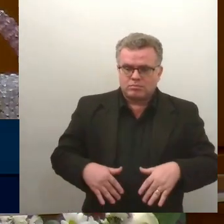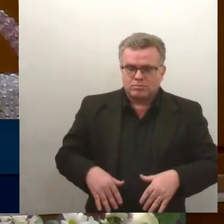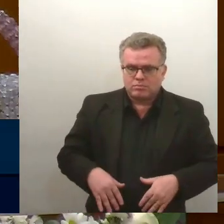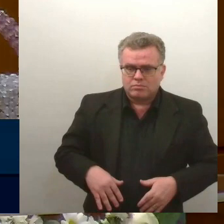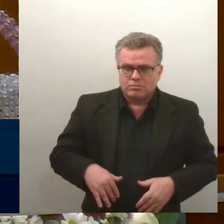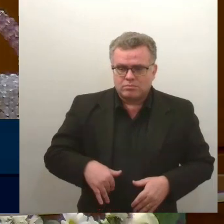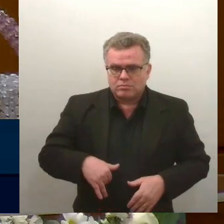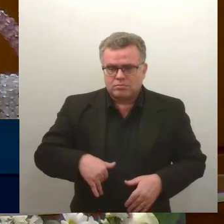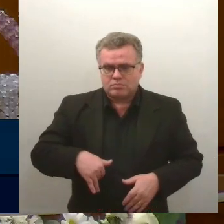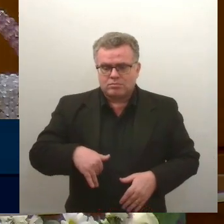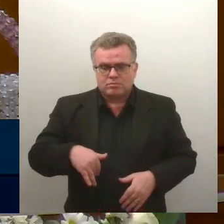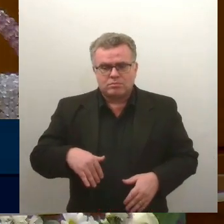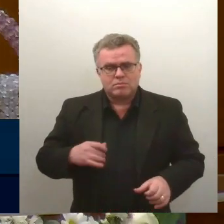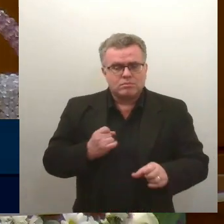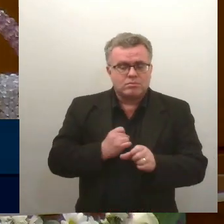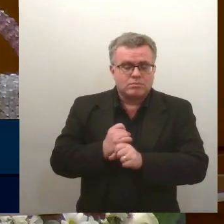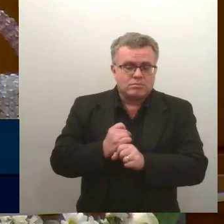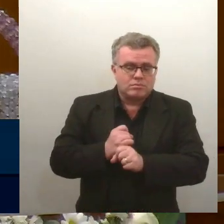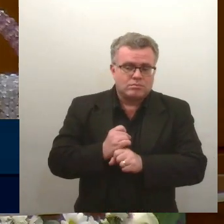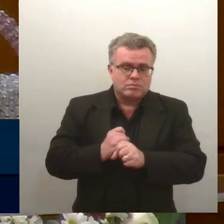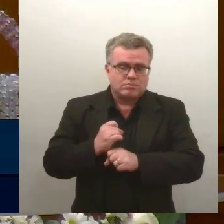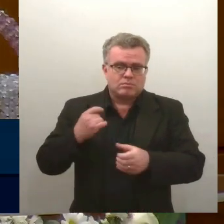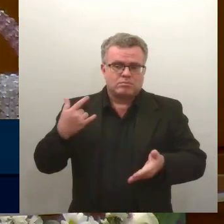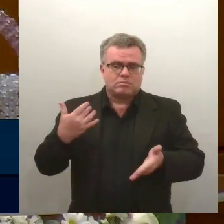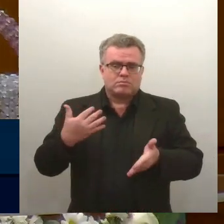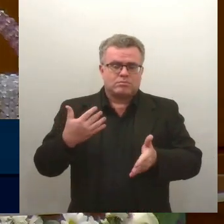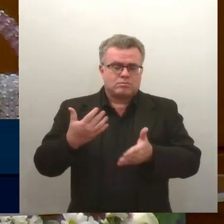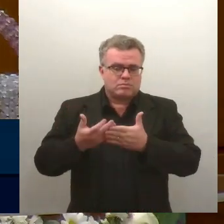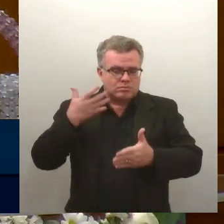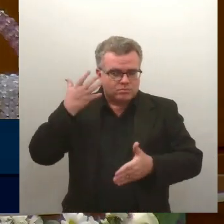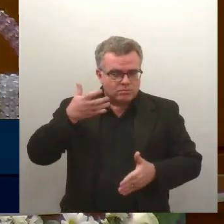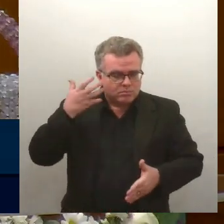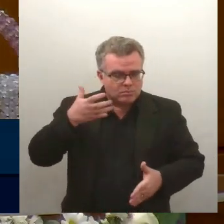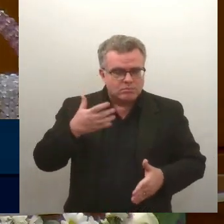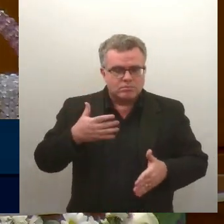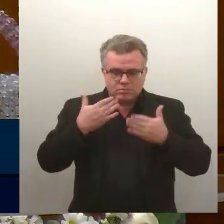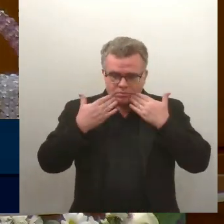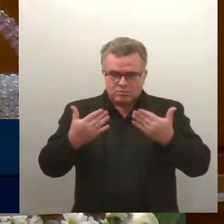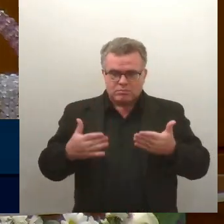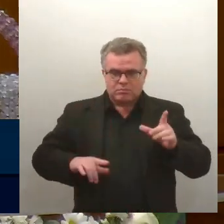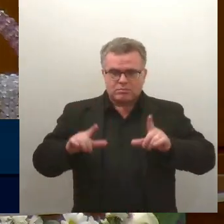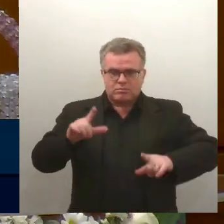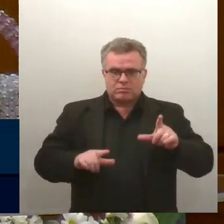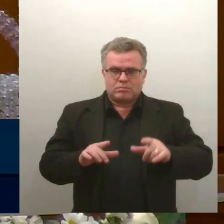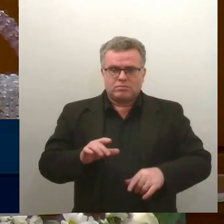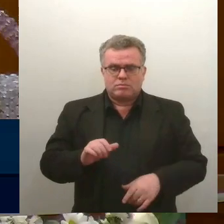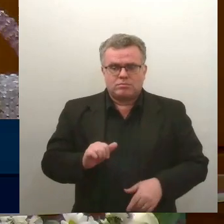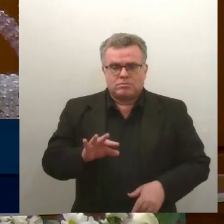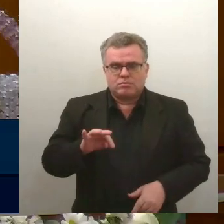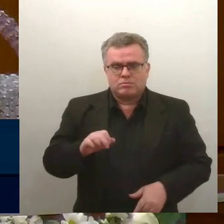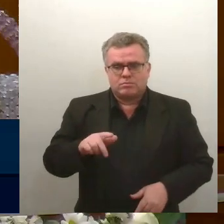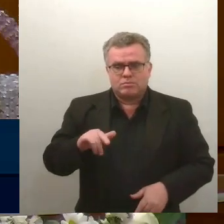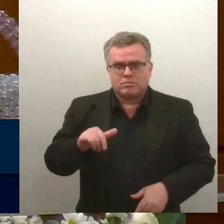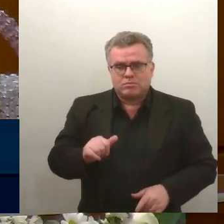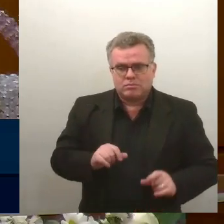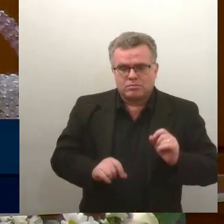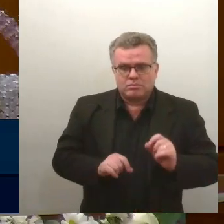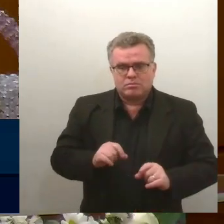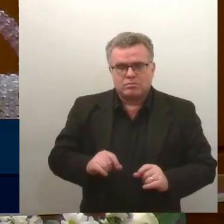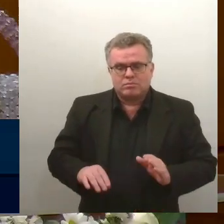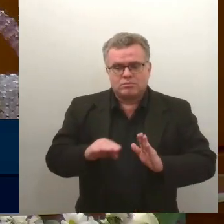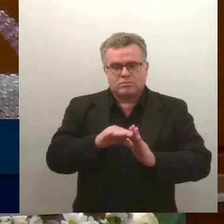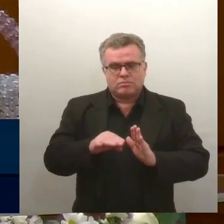locutor e apresentador na TV Atalaia. Na biografia dele pública, eu estava conversando, acho que foi Cabral, não